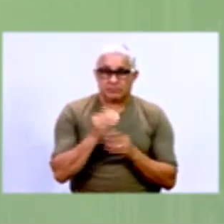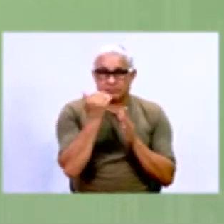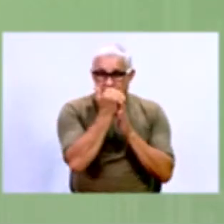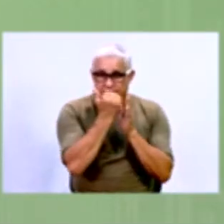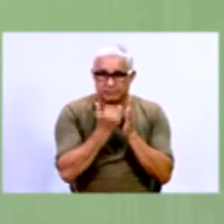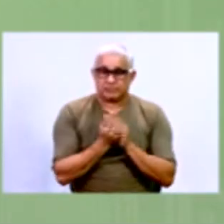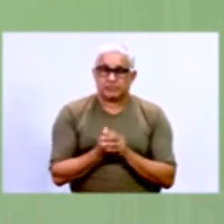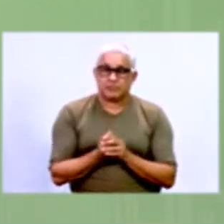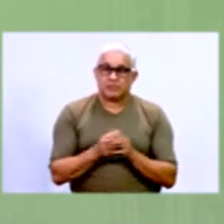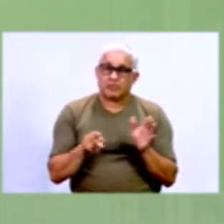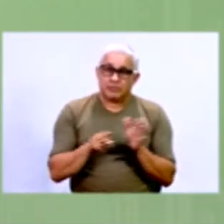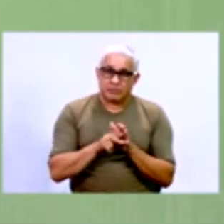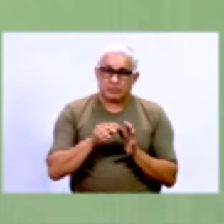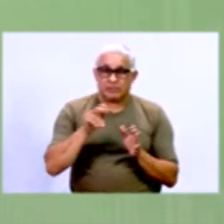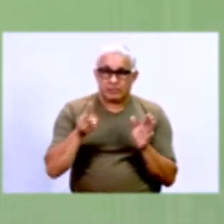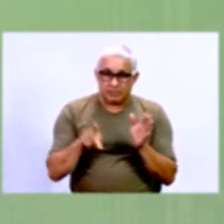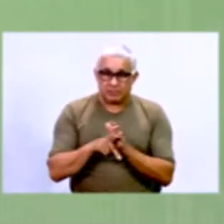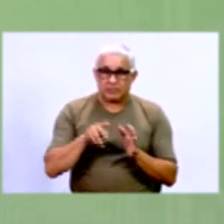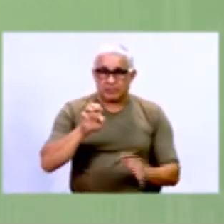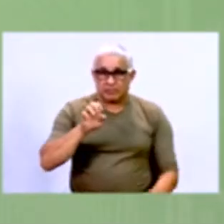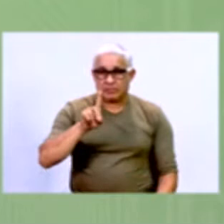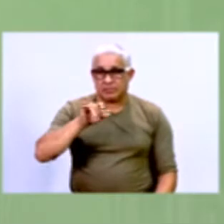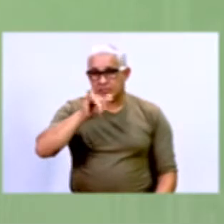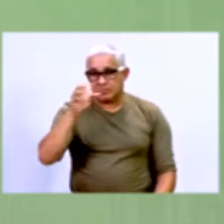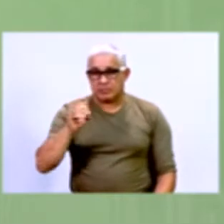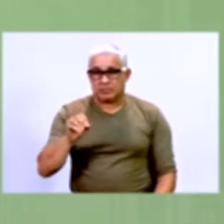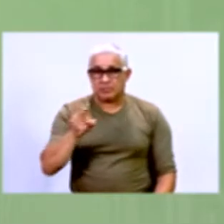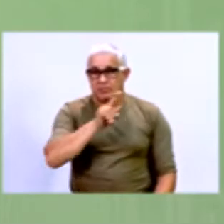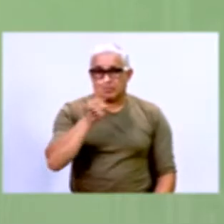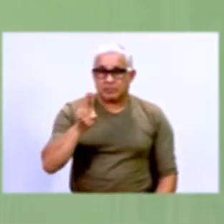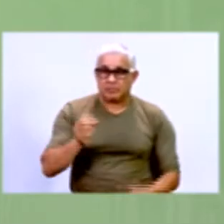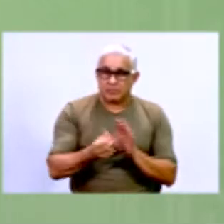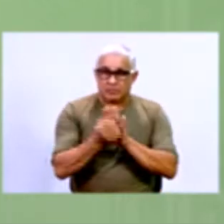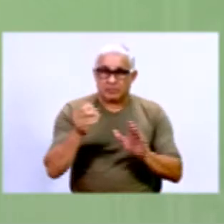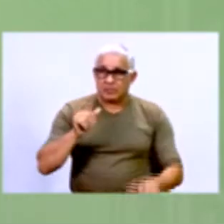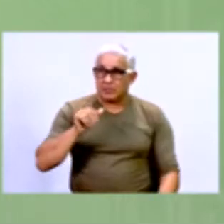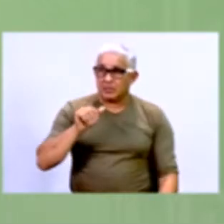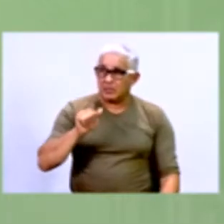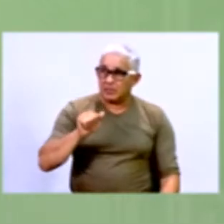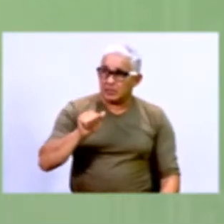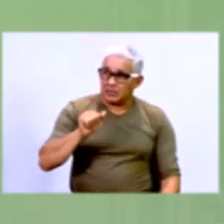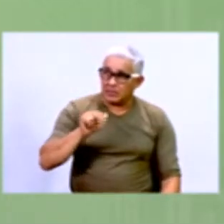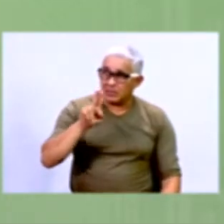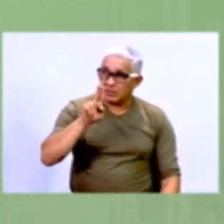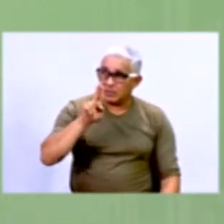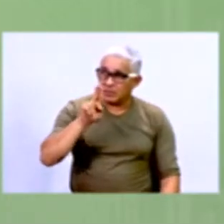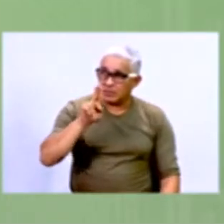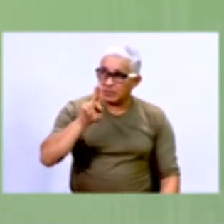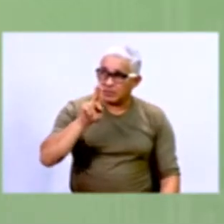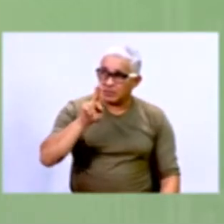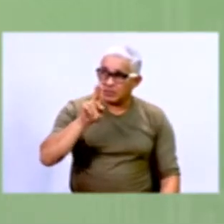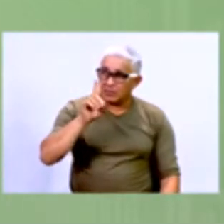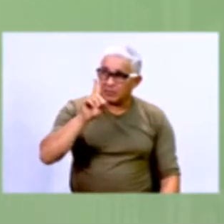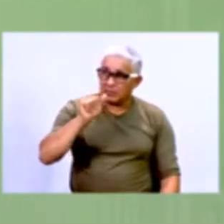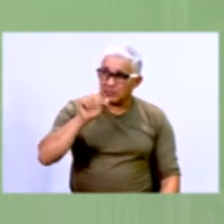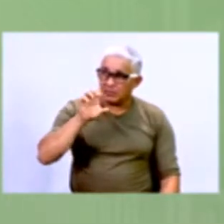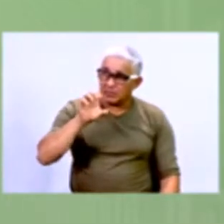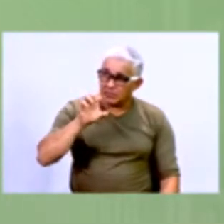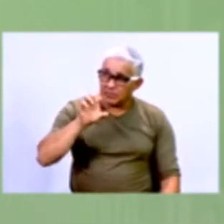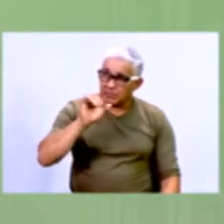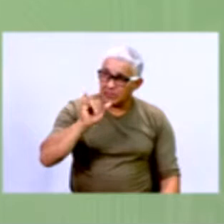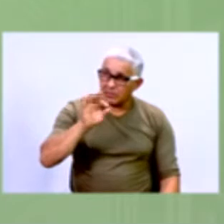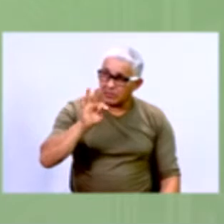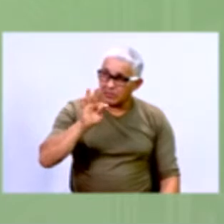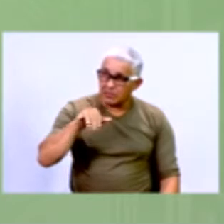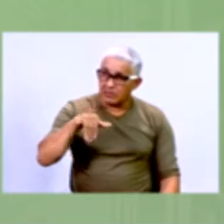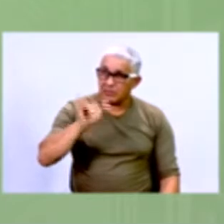para edição de áudio. Esse aplicativo, o nome dele é Audacity. Audacity é um software livre